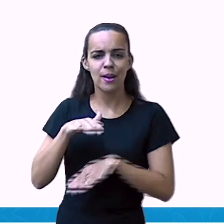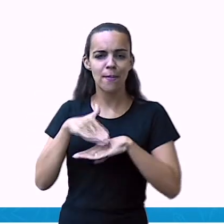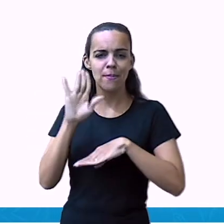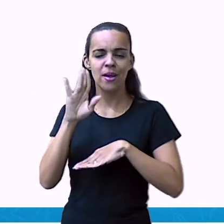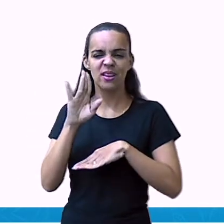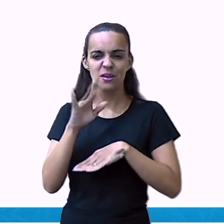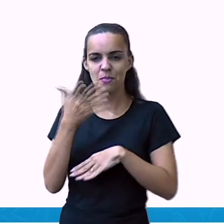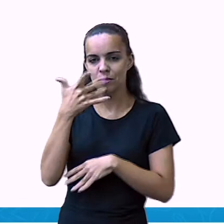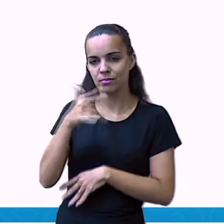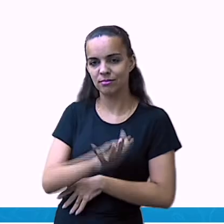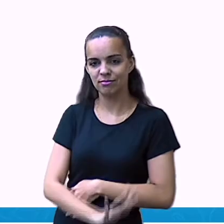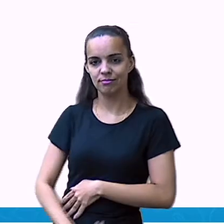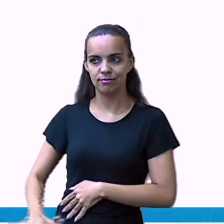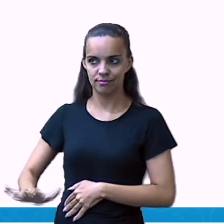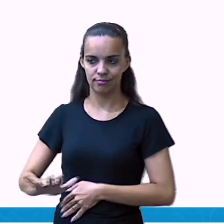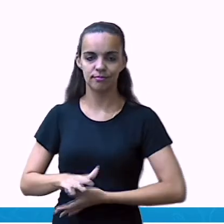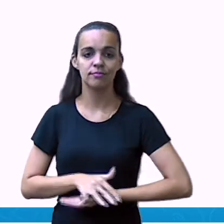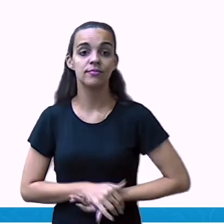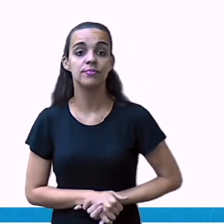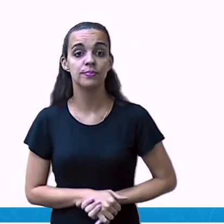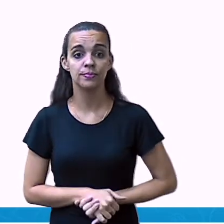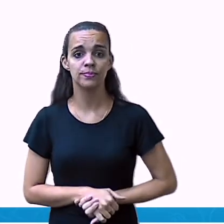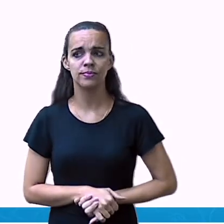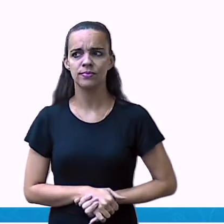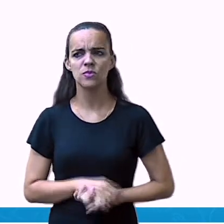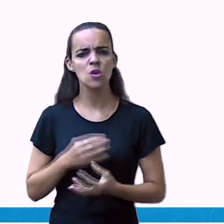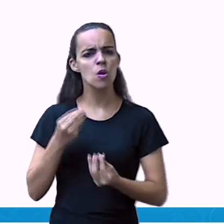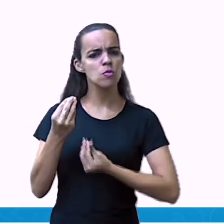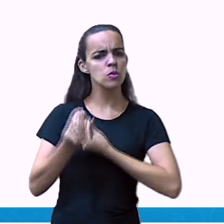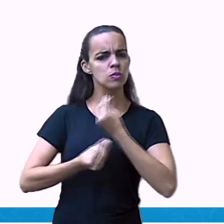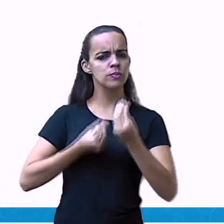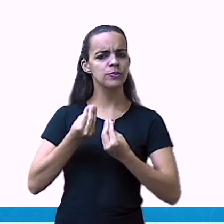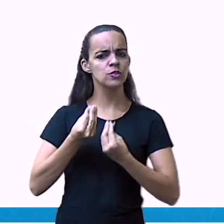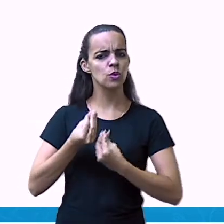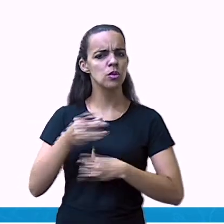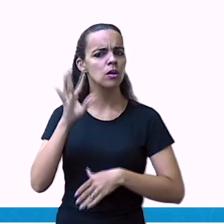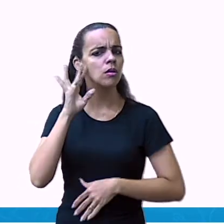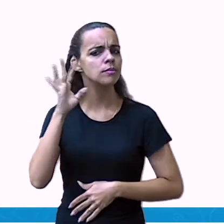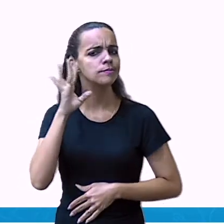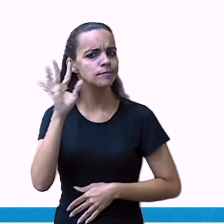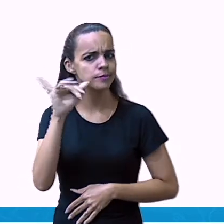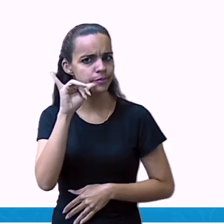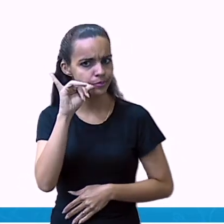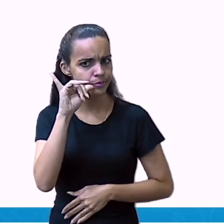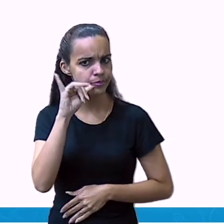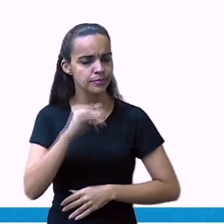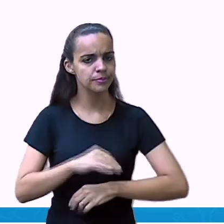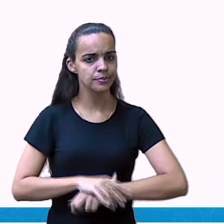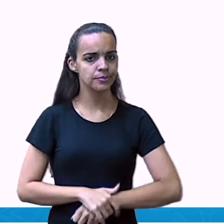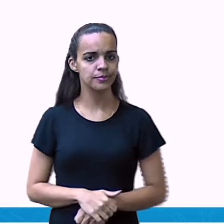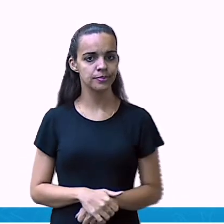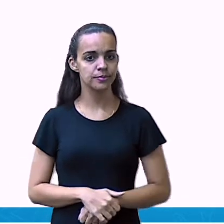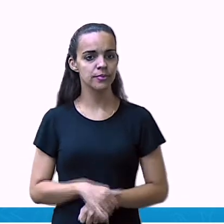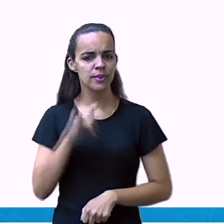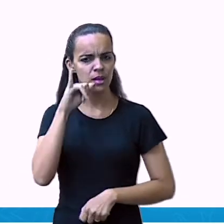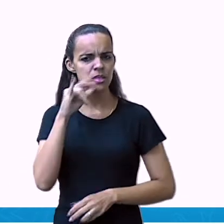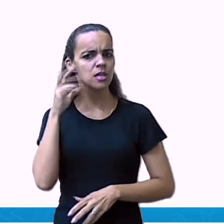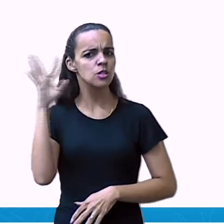mais moleque. E com o que sonha o saci?